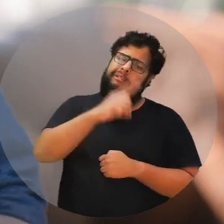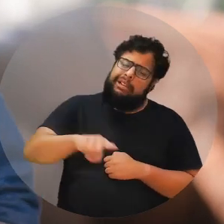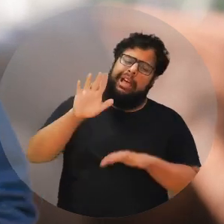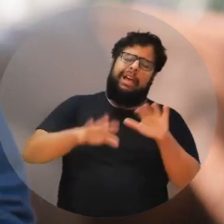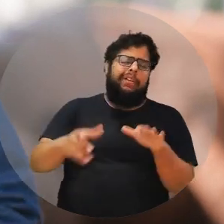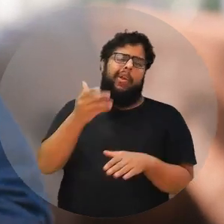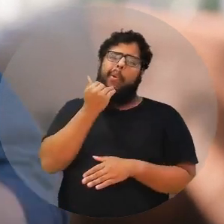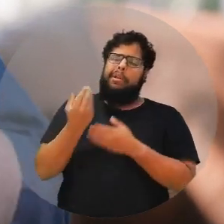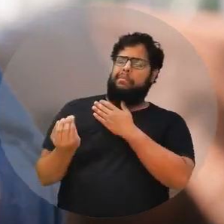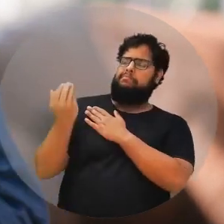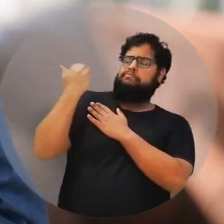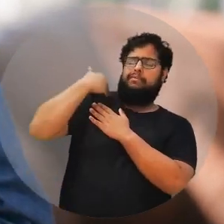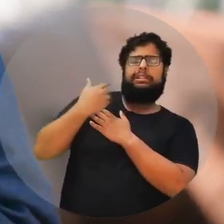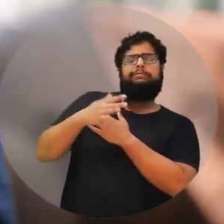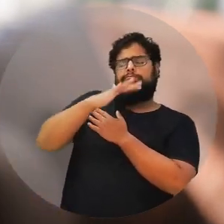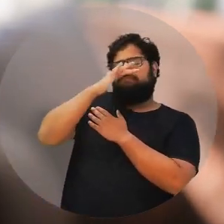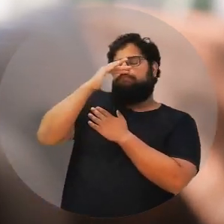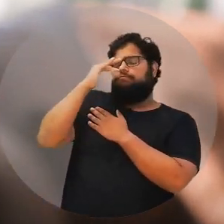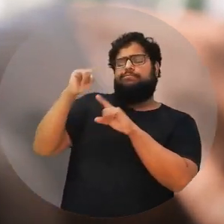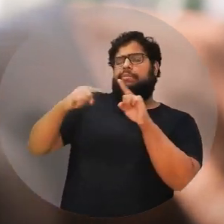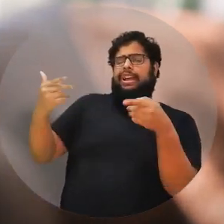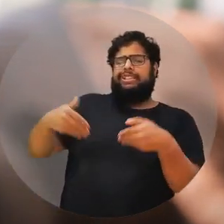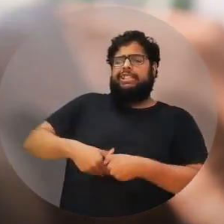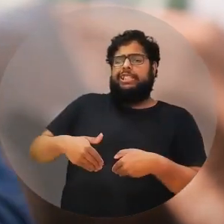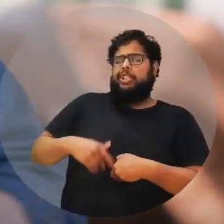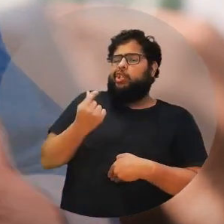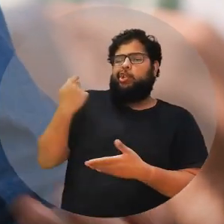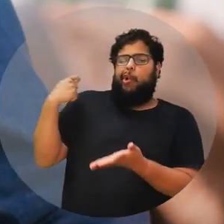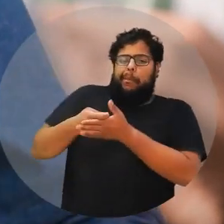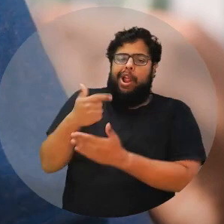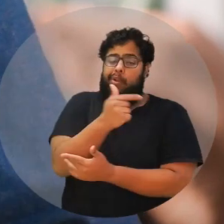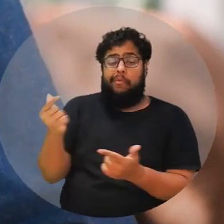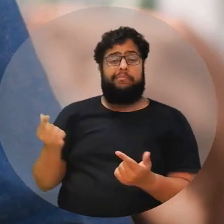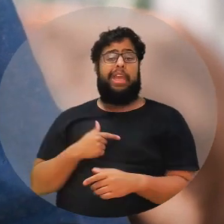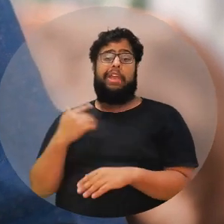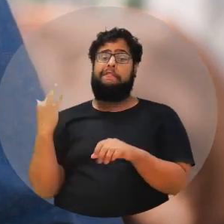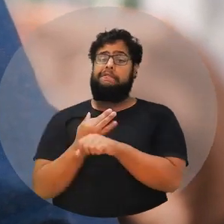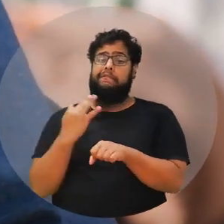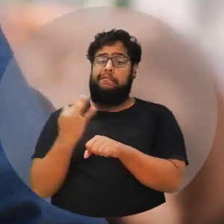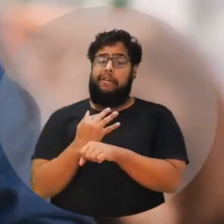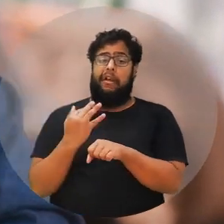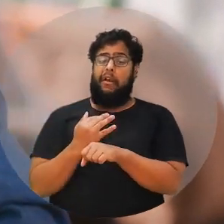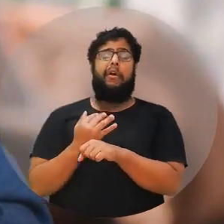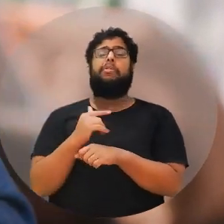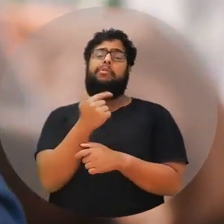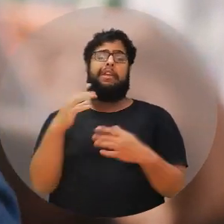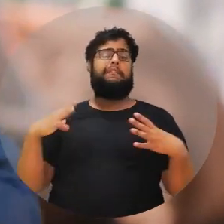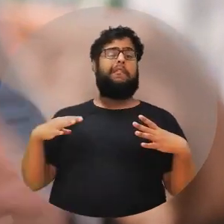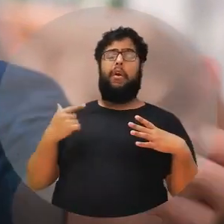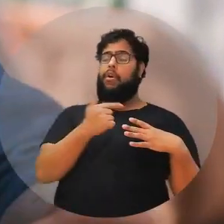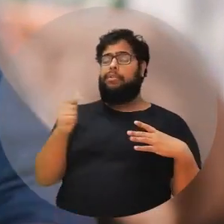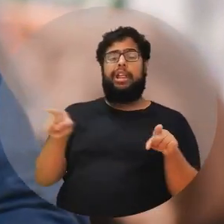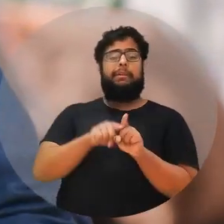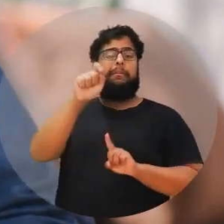carrega comida nas costas, sentindo o cheiro da comida e não tem dinheiro para comer. Você não tem descanso semanal remunerado, você não tem férias,